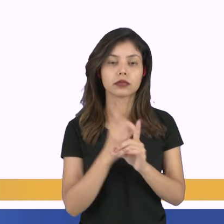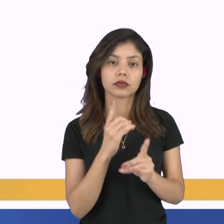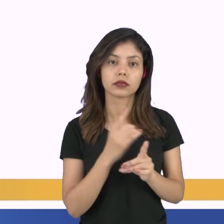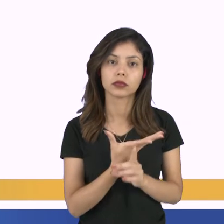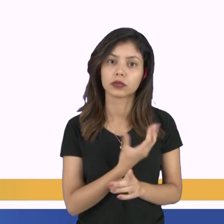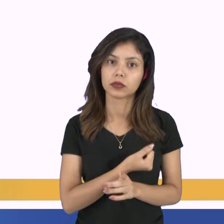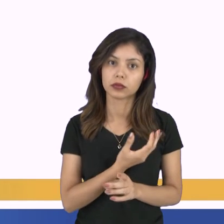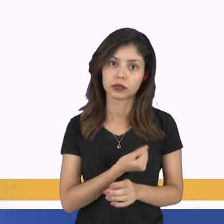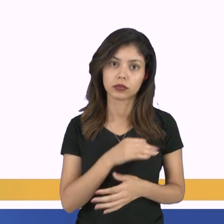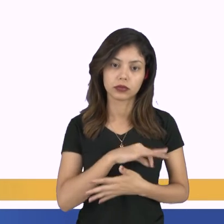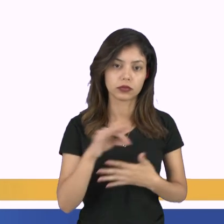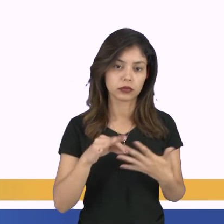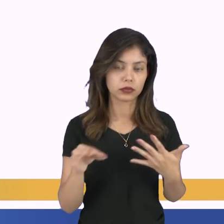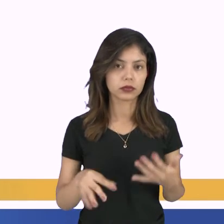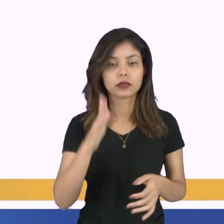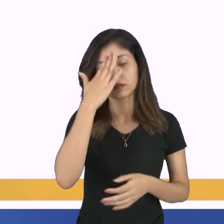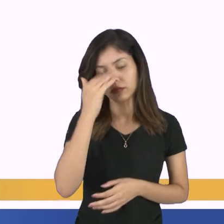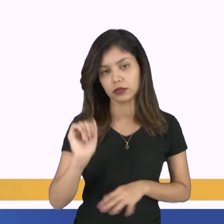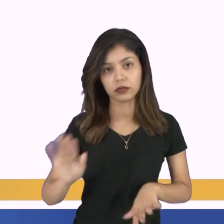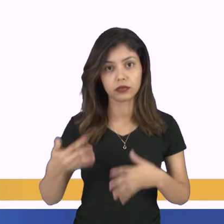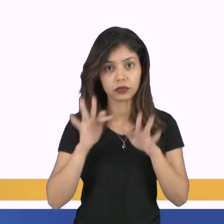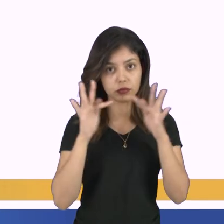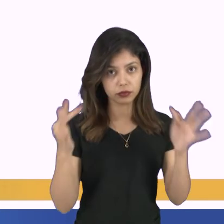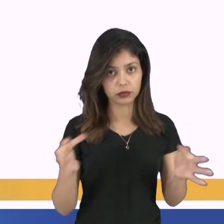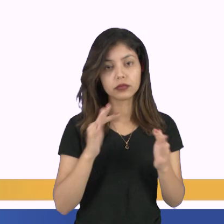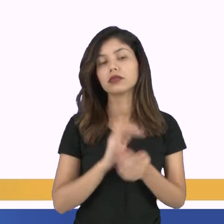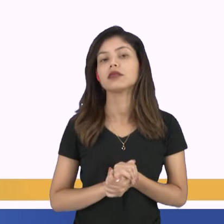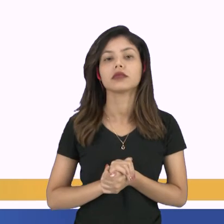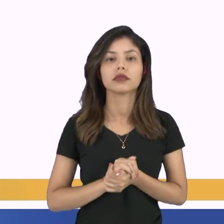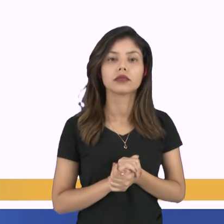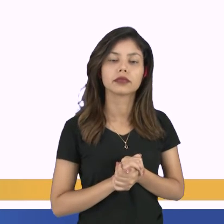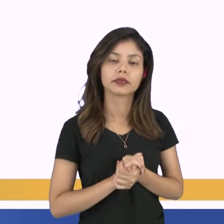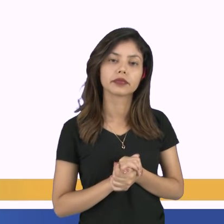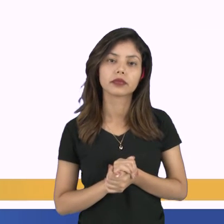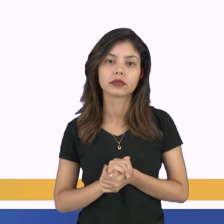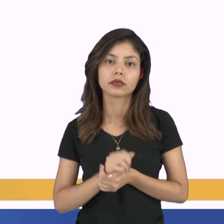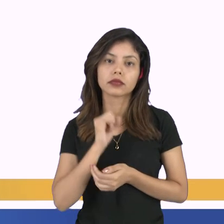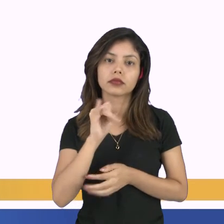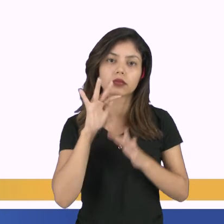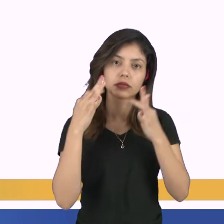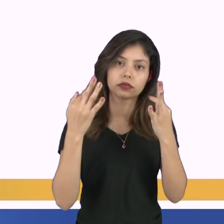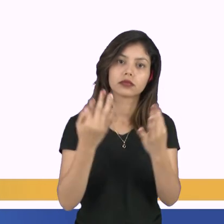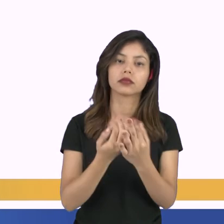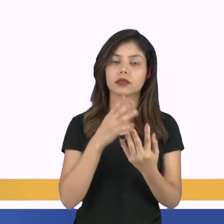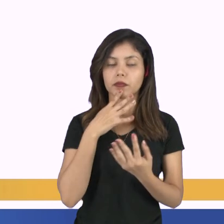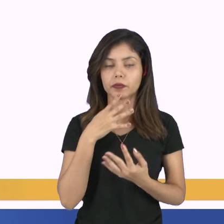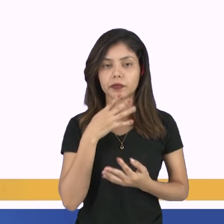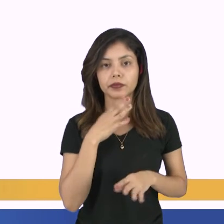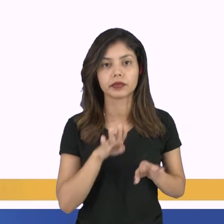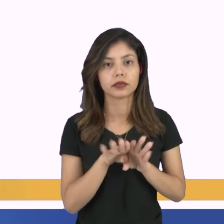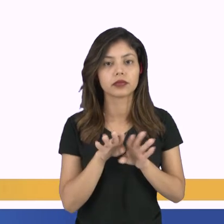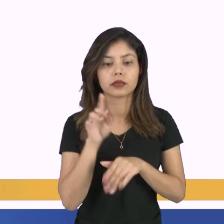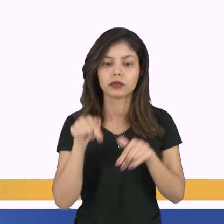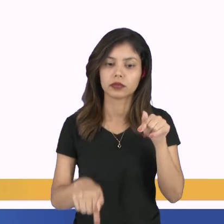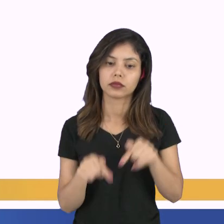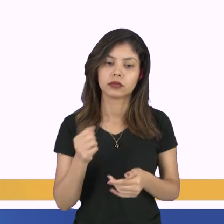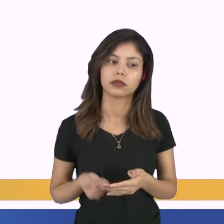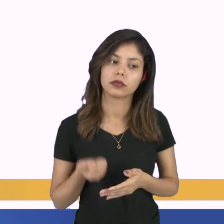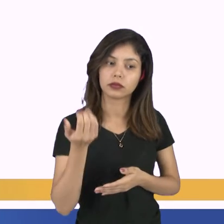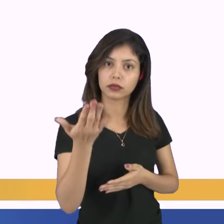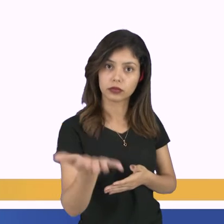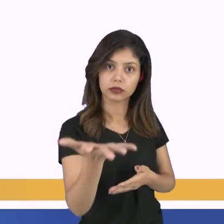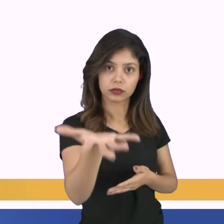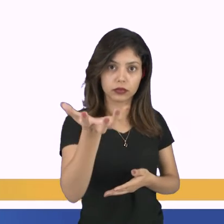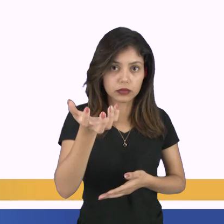identifica o número de elétrons, a gente sabe qual é a família. Se nós conhecemos a família desse elemento químico, a gente sabe se ele vai doar